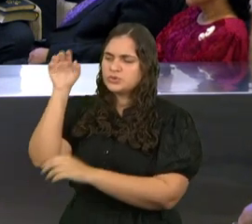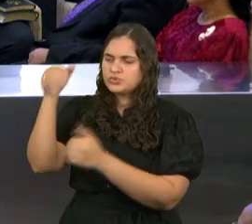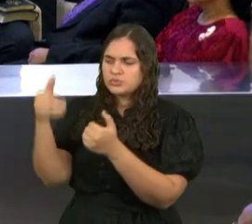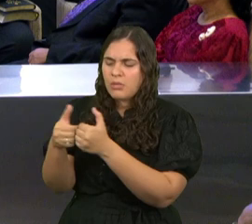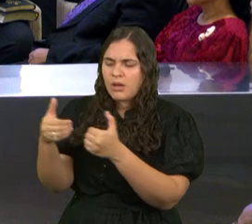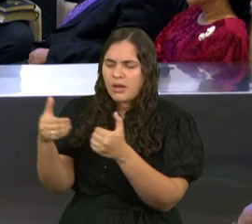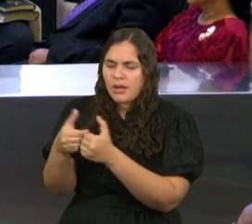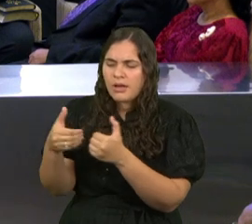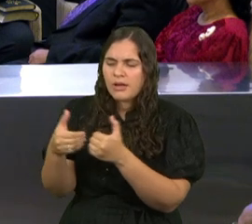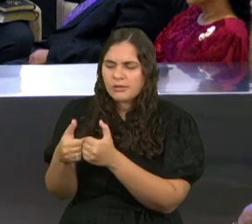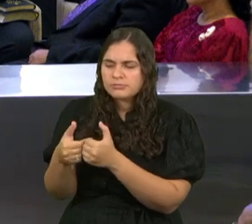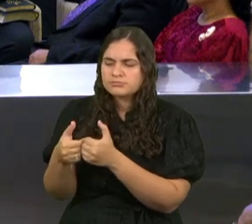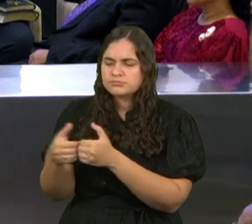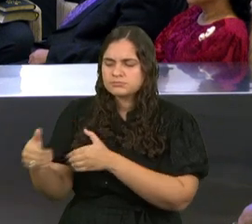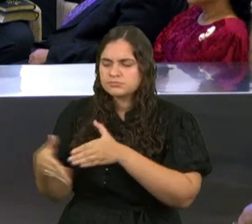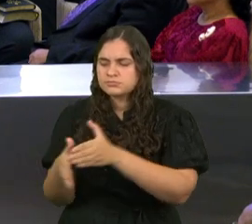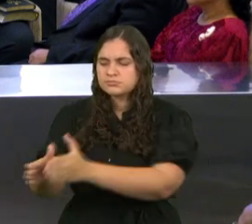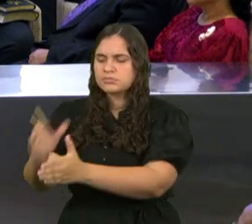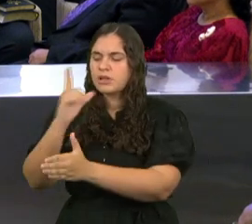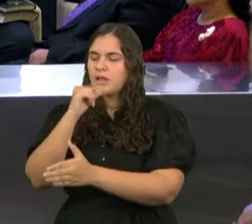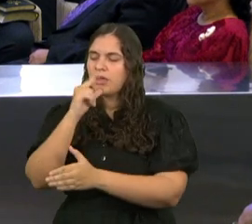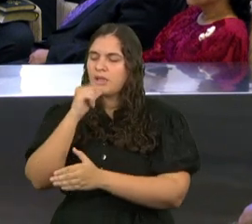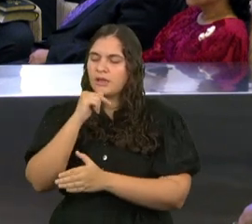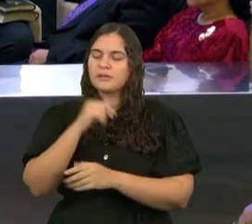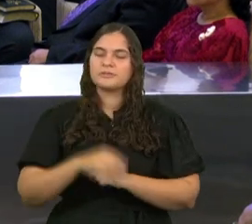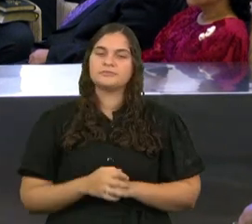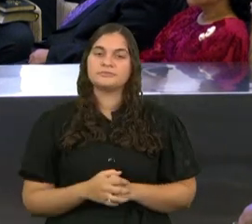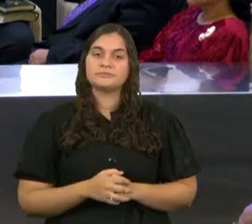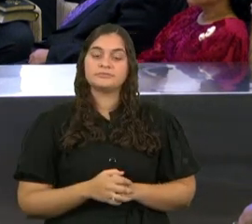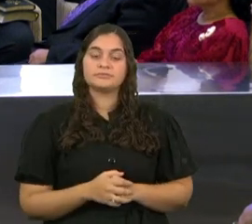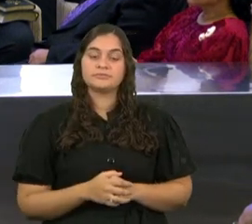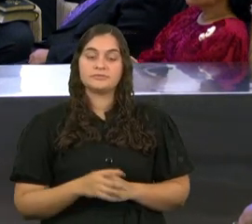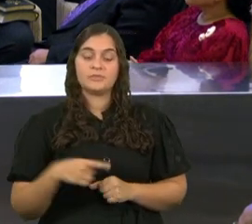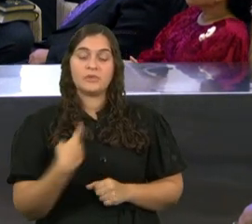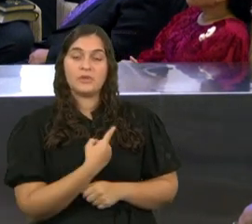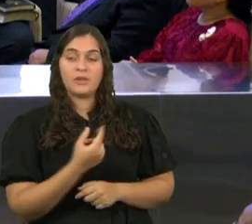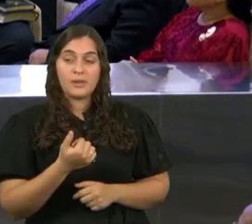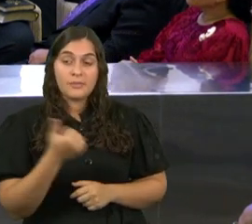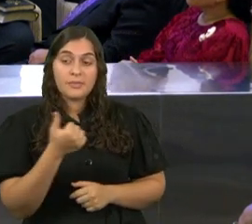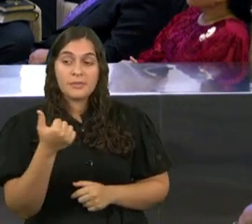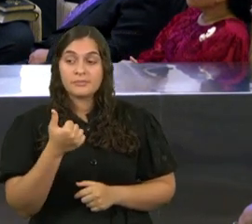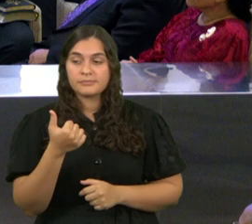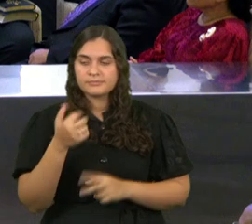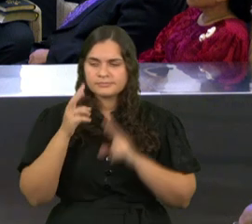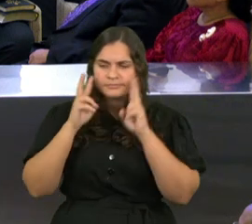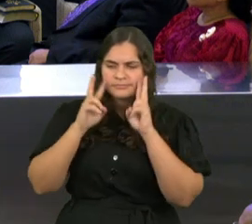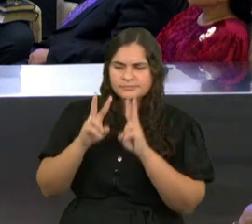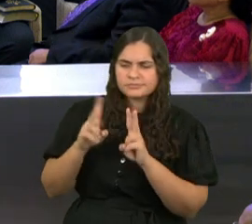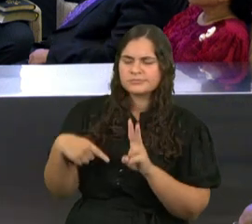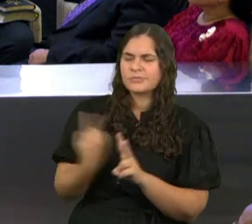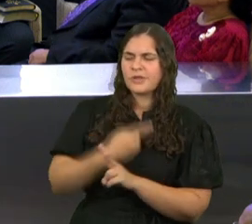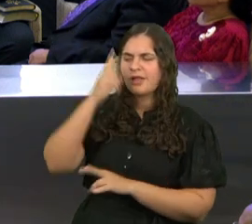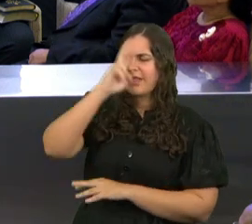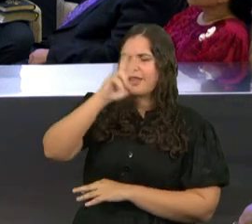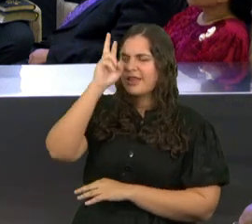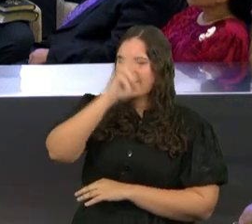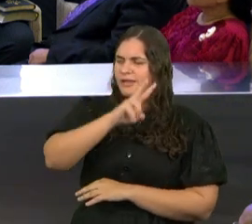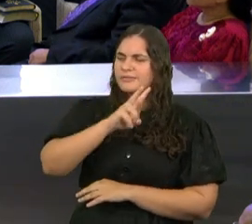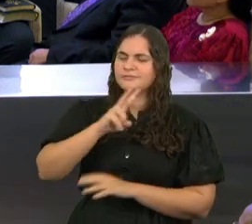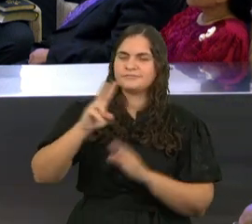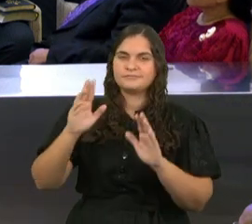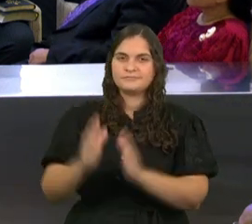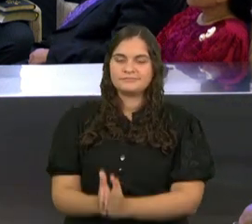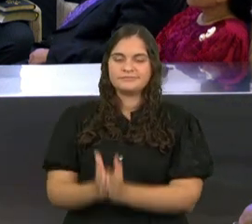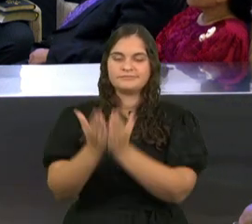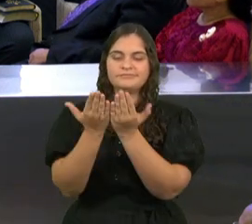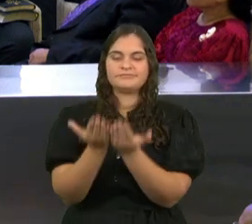água. A primeira imagem que até hoje nós vemos dele é com sua Bíblia aberta, desde que eu me